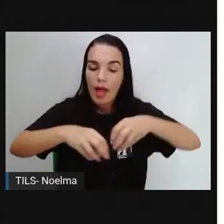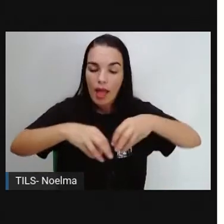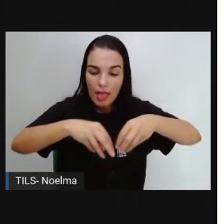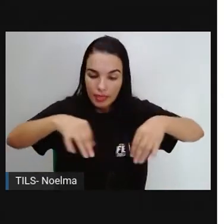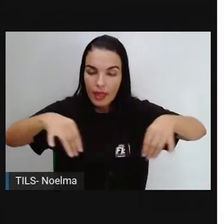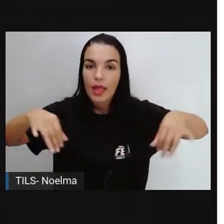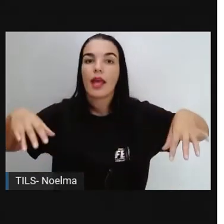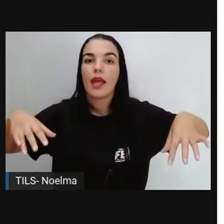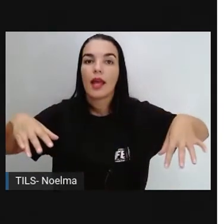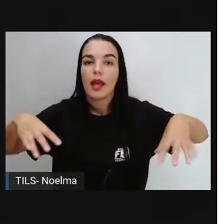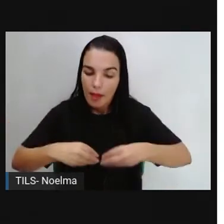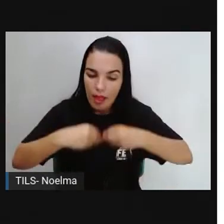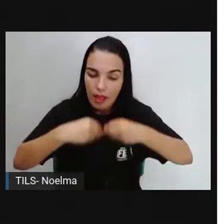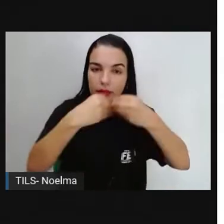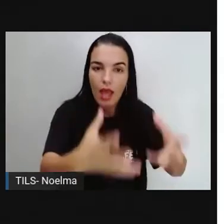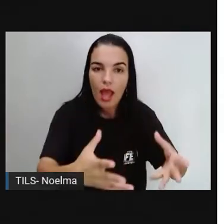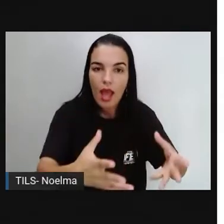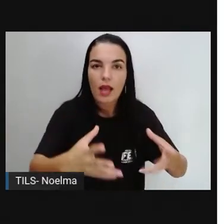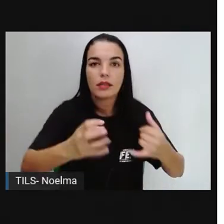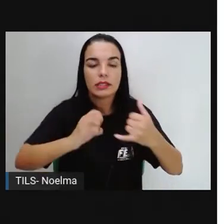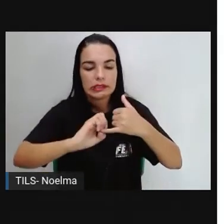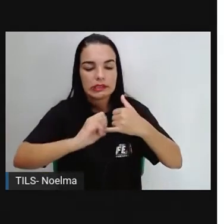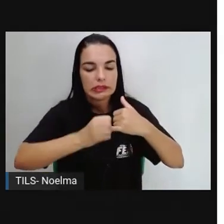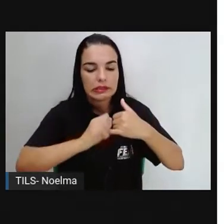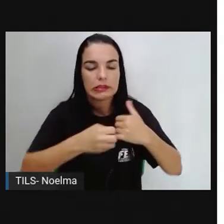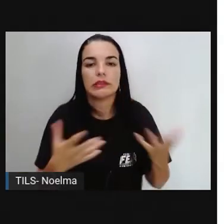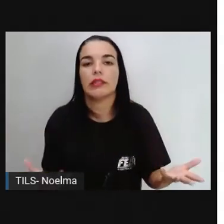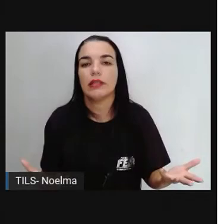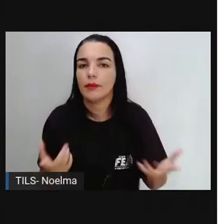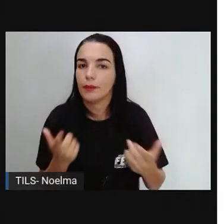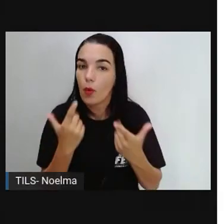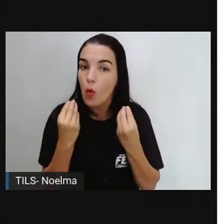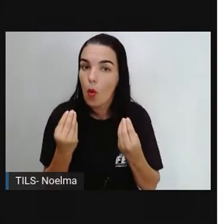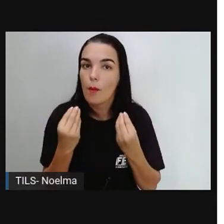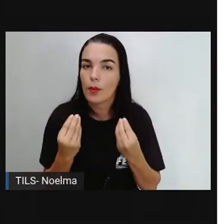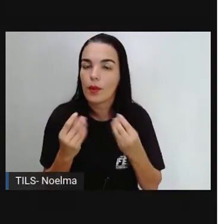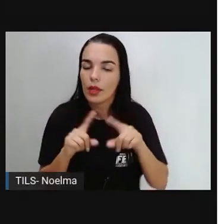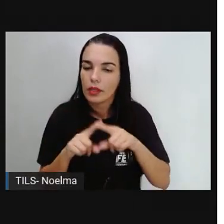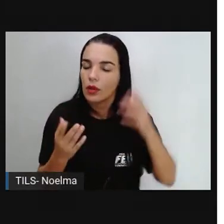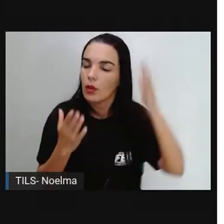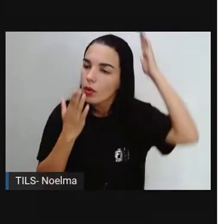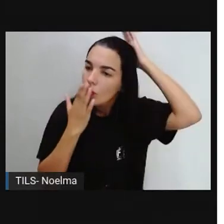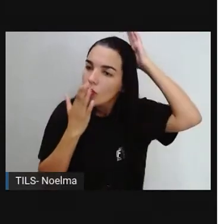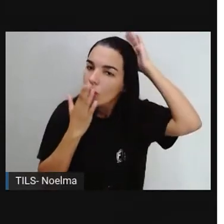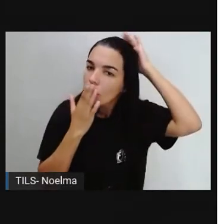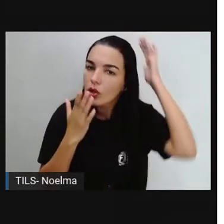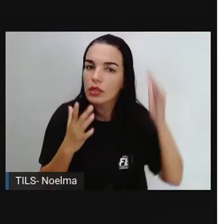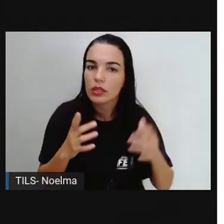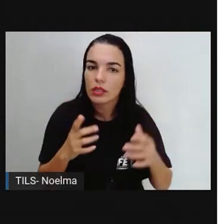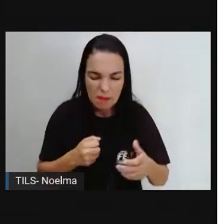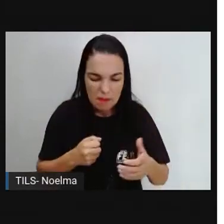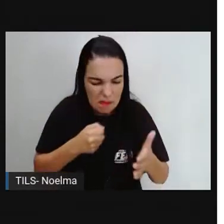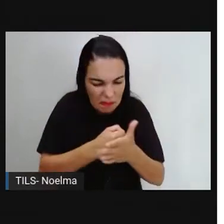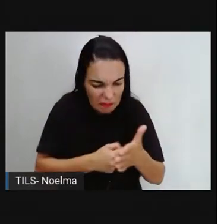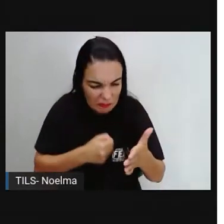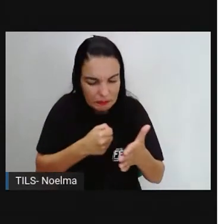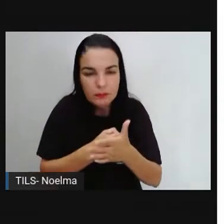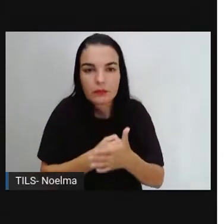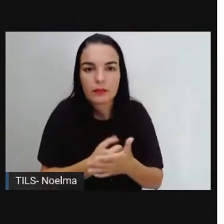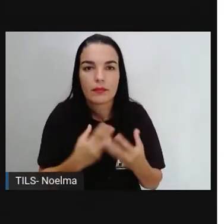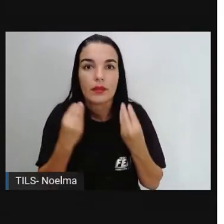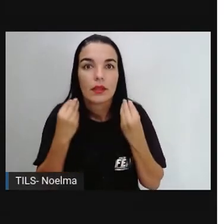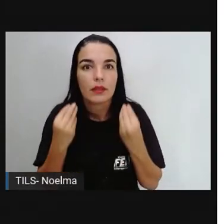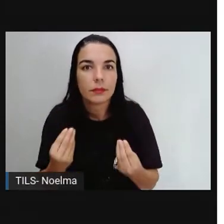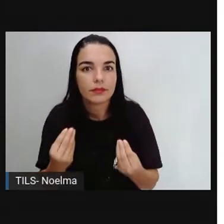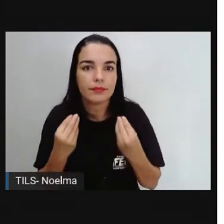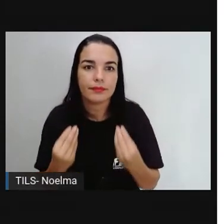terra para a produção de soja. E aí os indígenas são o tempo todo pressionados nesse sentido. A população definitivamente não ganha, porque não tem nem soja nos mercados